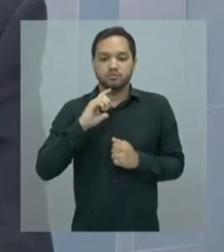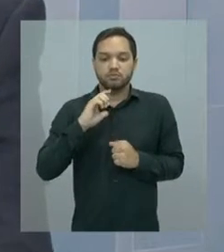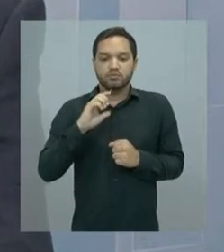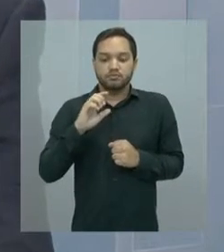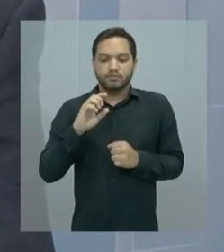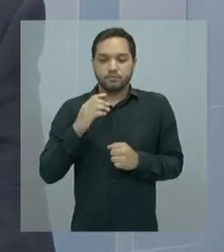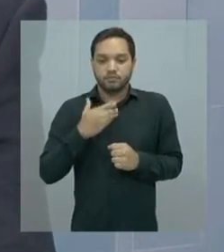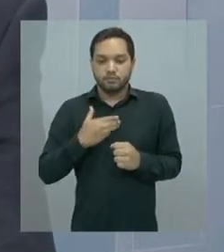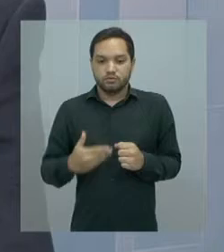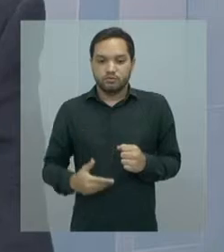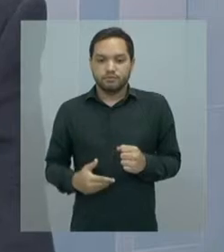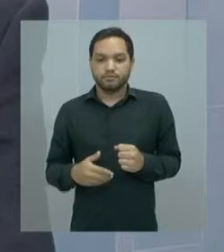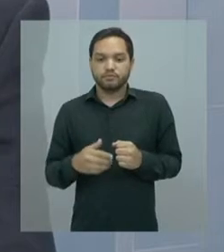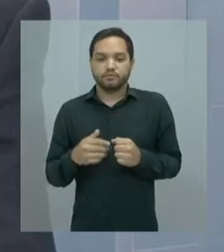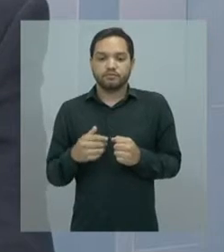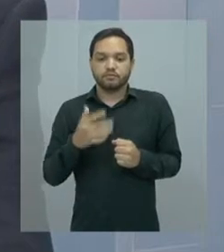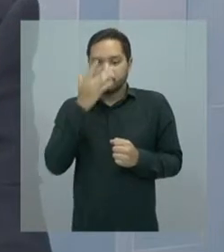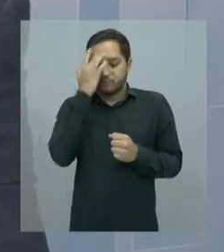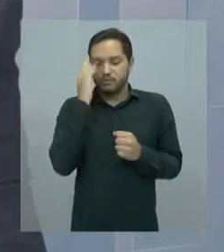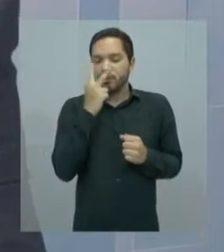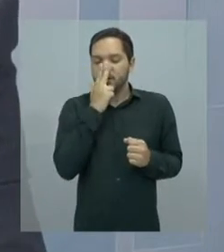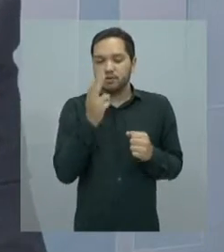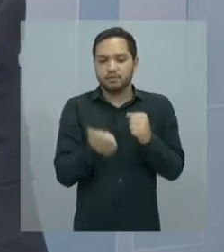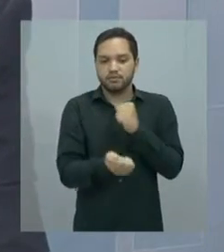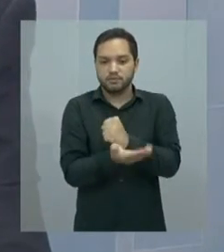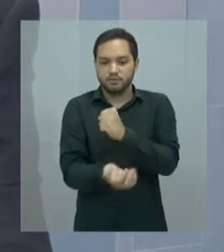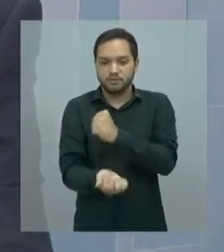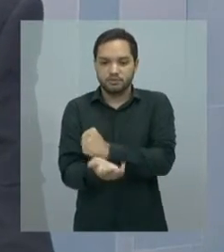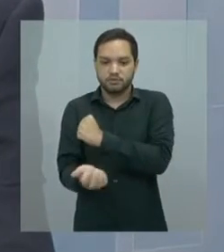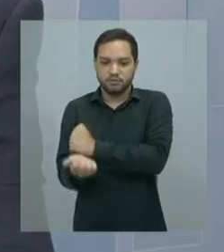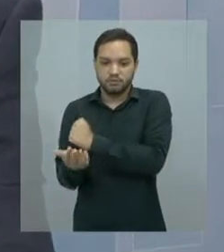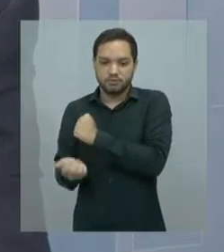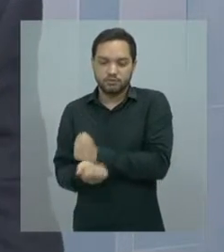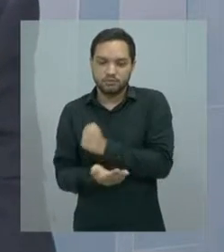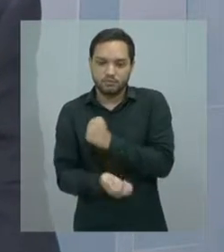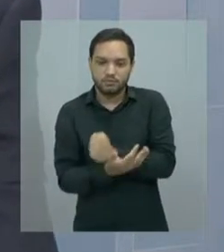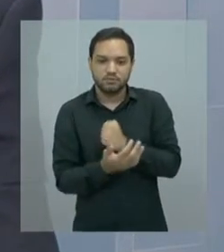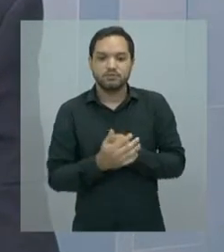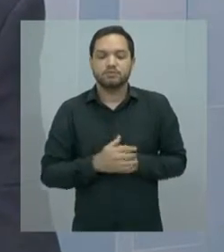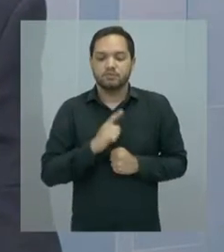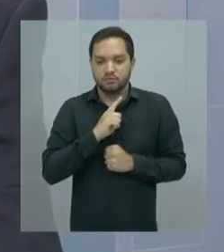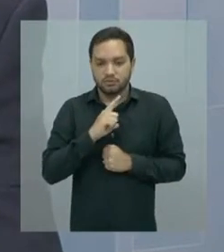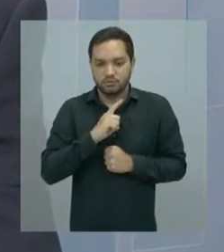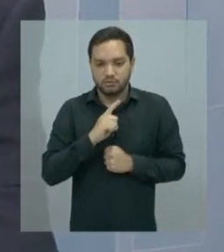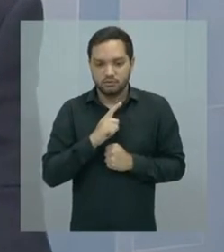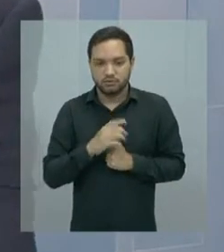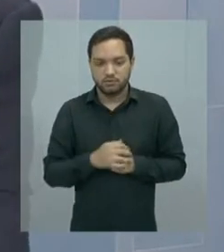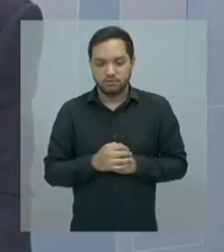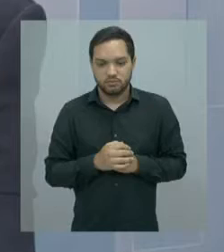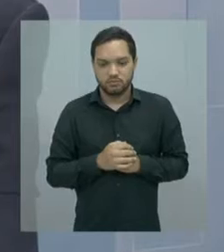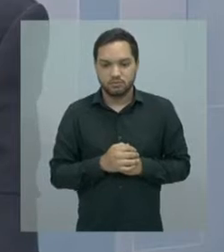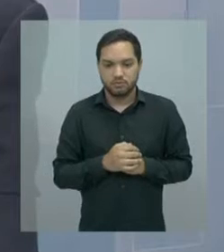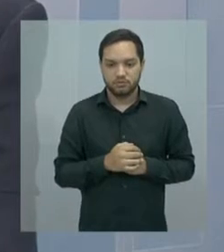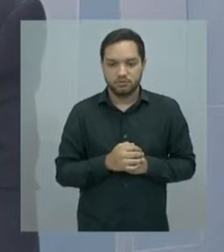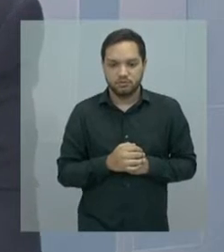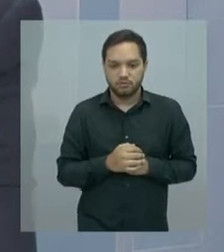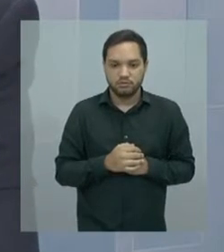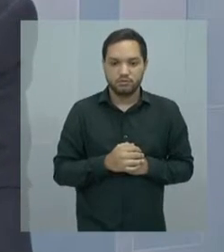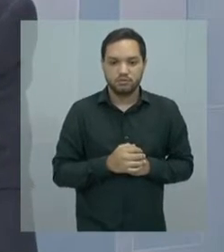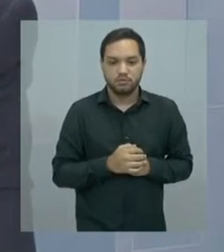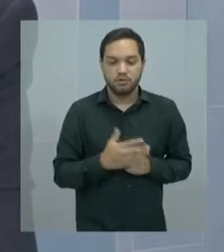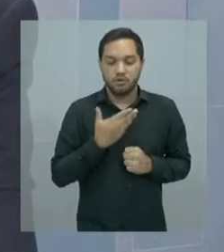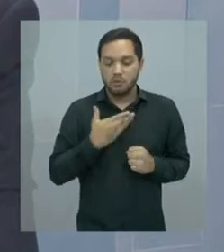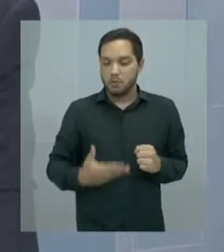né? Os vigias foram corrompidos, as empresas que prestavam serviço foram corrompidas. As agências. As famosas agências. O Estado não teve